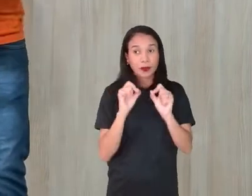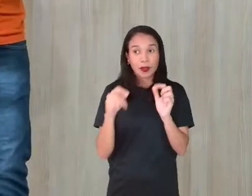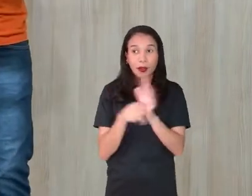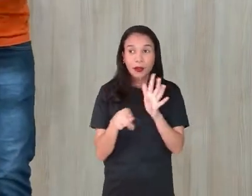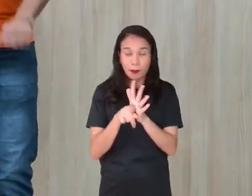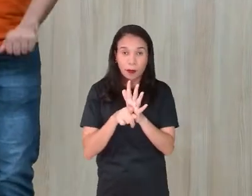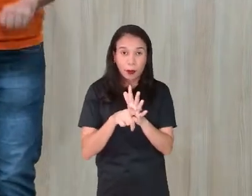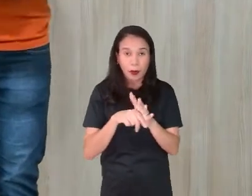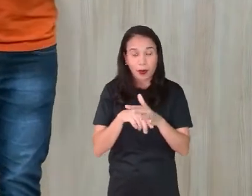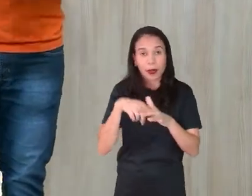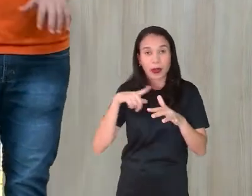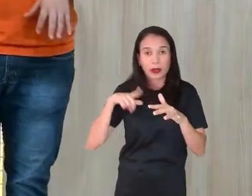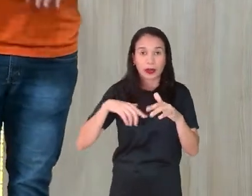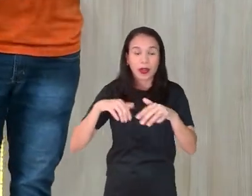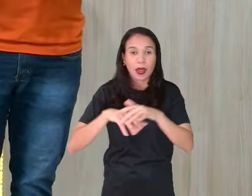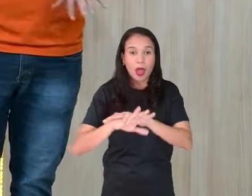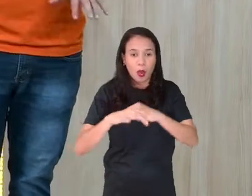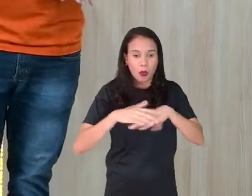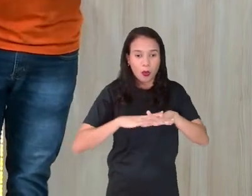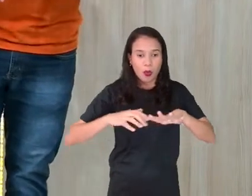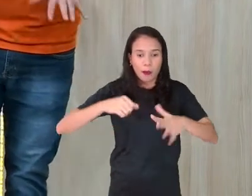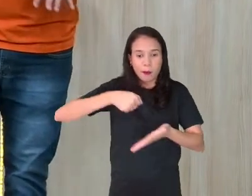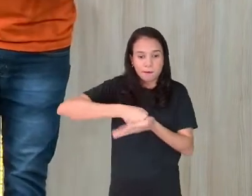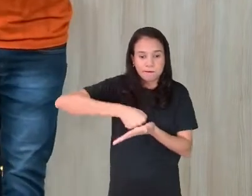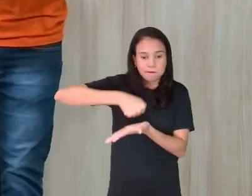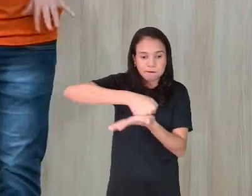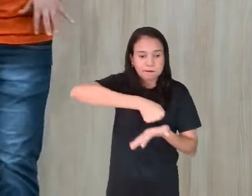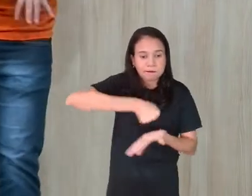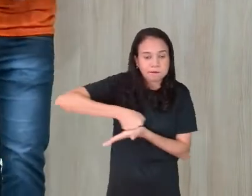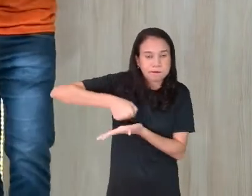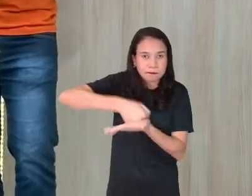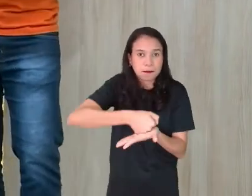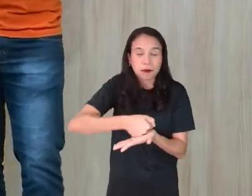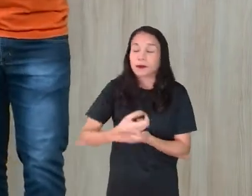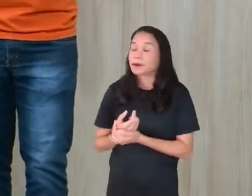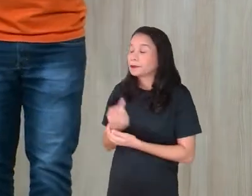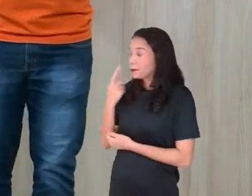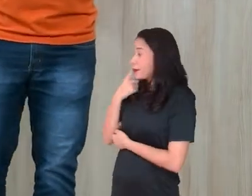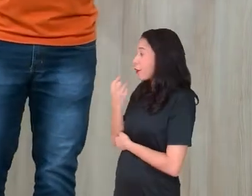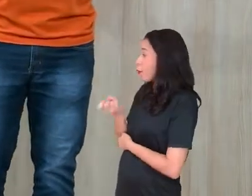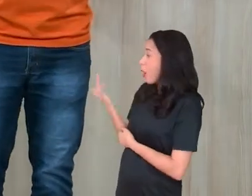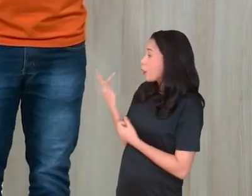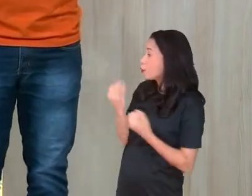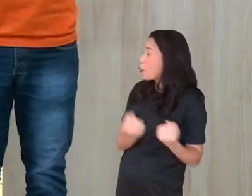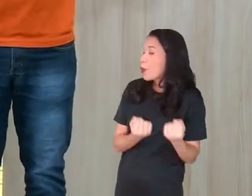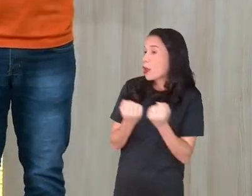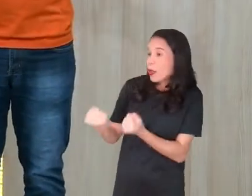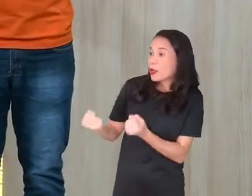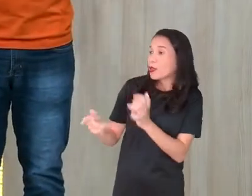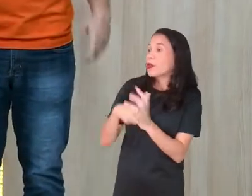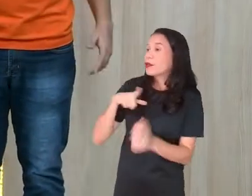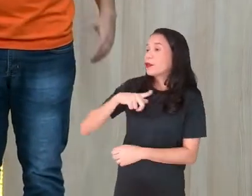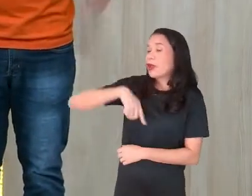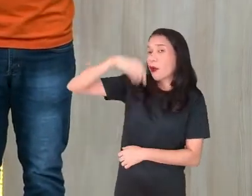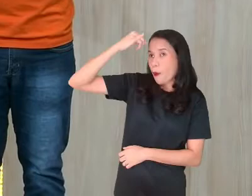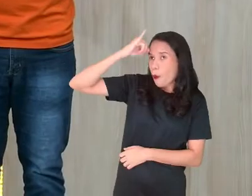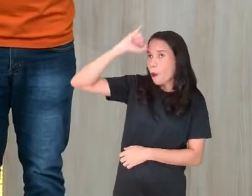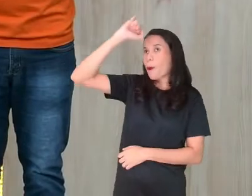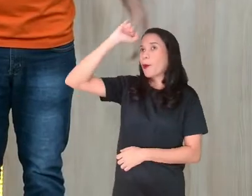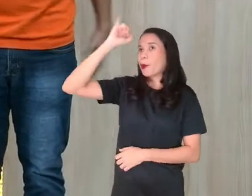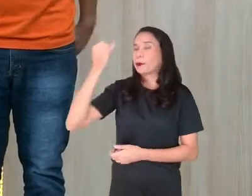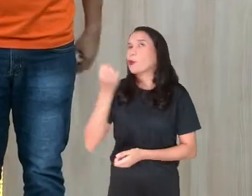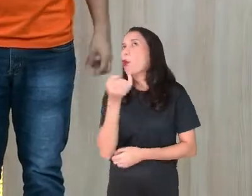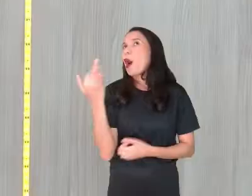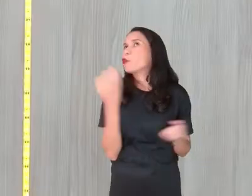compactação do solo, né? Professor, me diga aí, você com a sua experiência, quantos quilos tem uma reza, assim, um animal, um